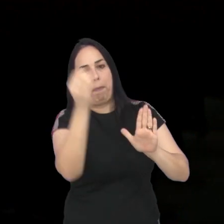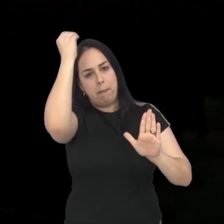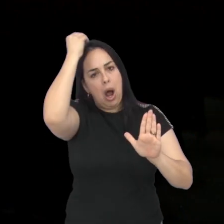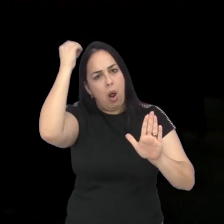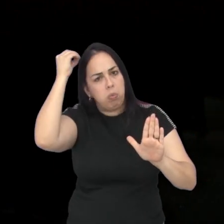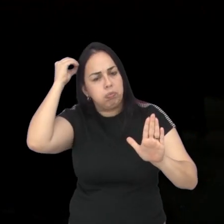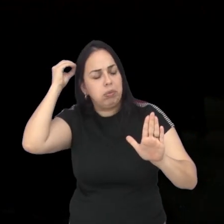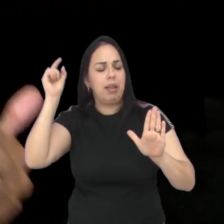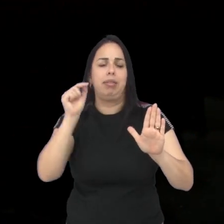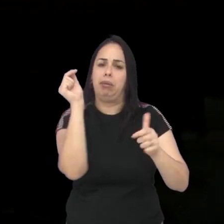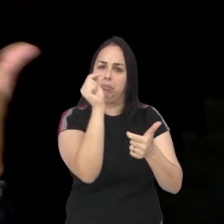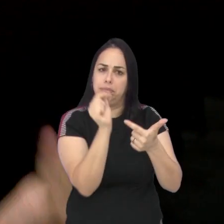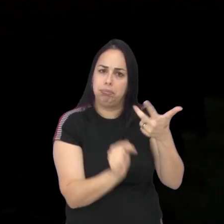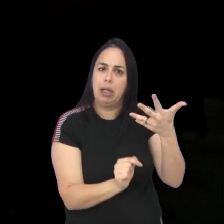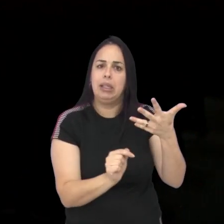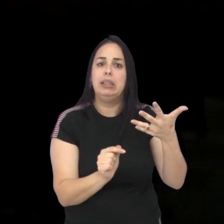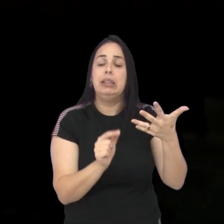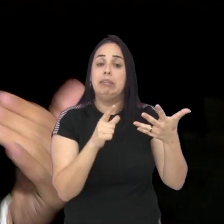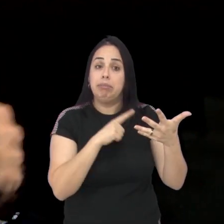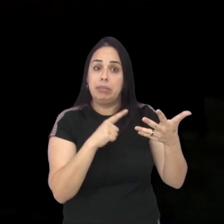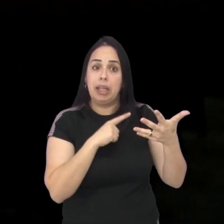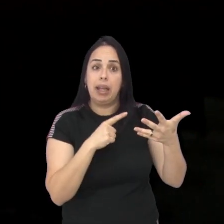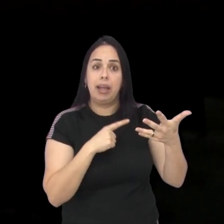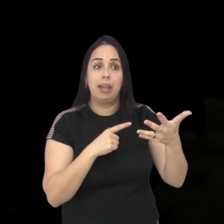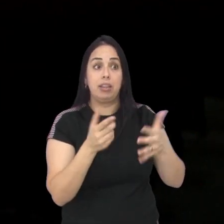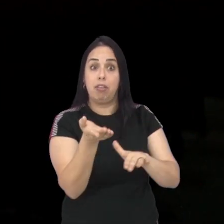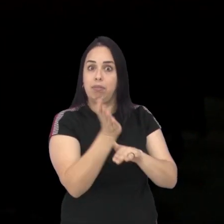Lei Paulo Gustavo. Então tem muita produção